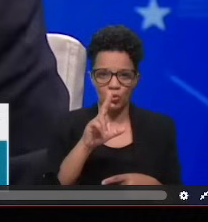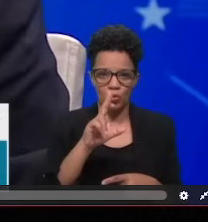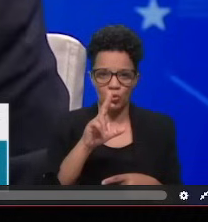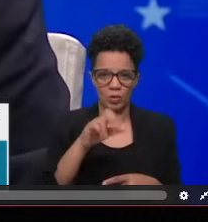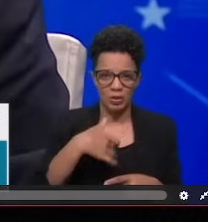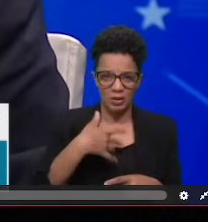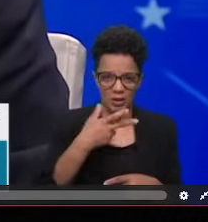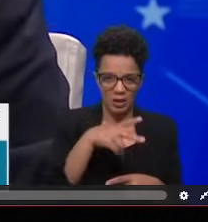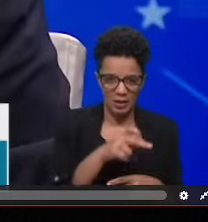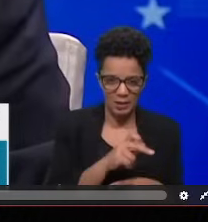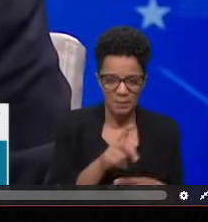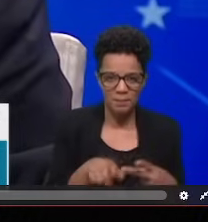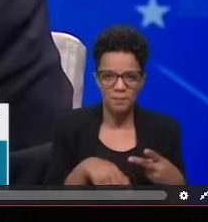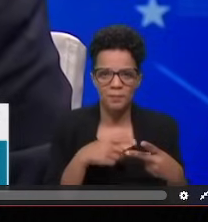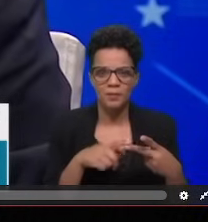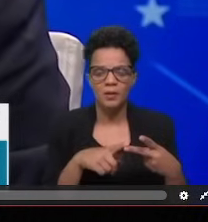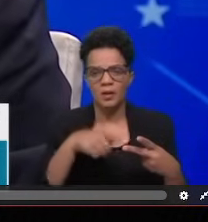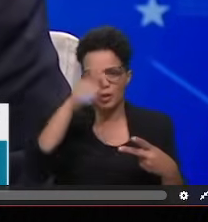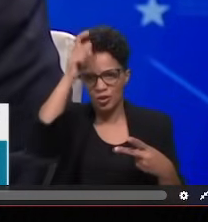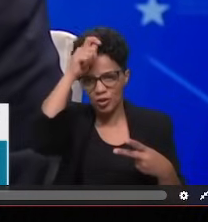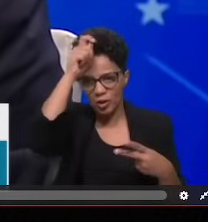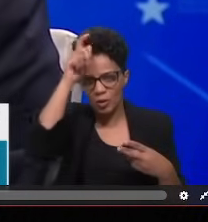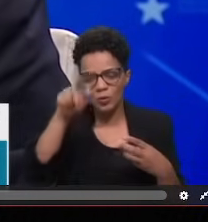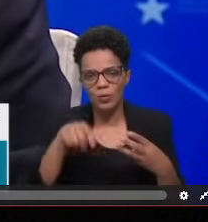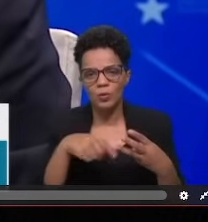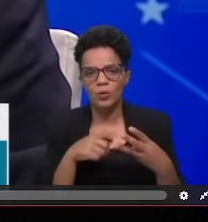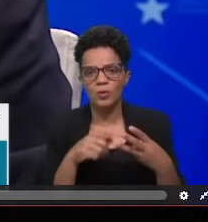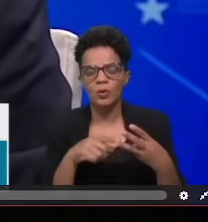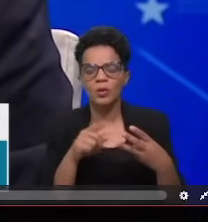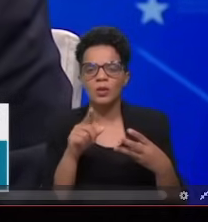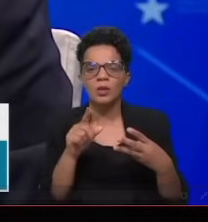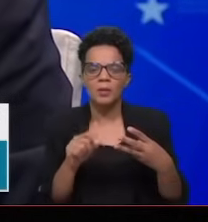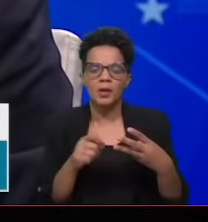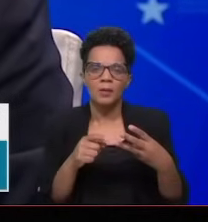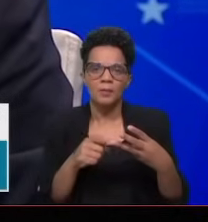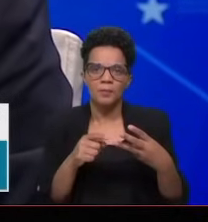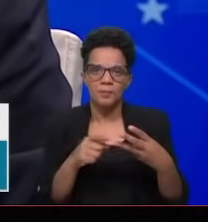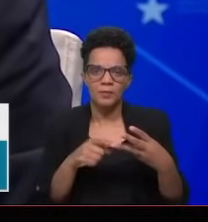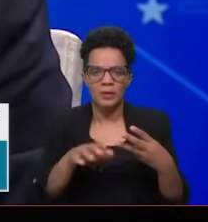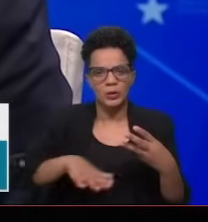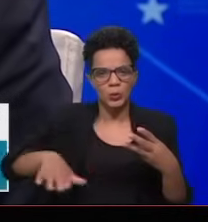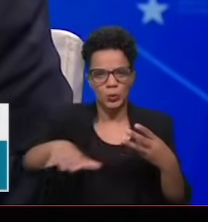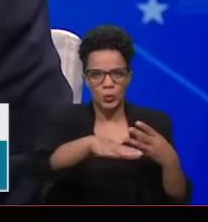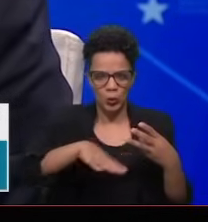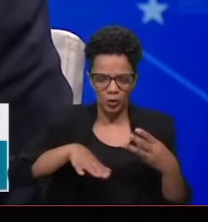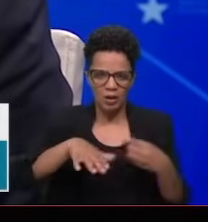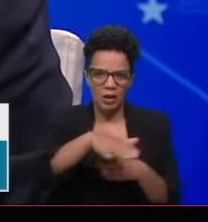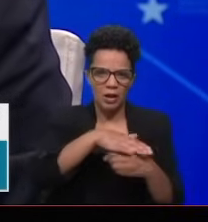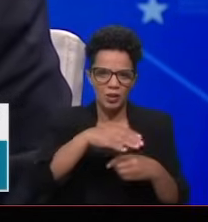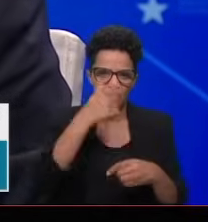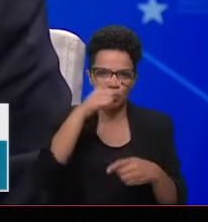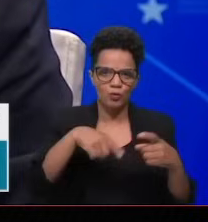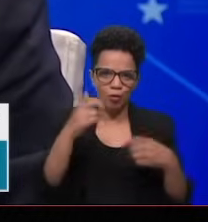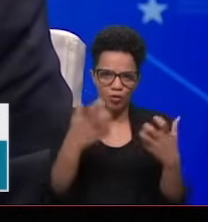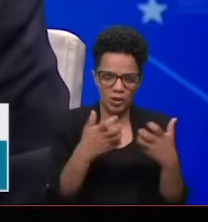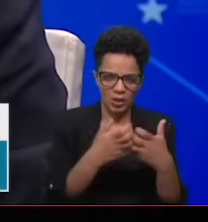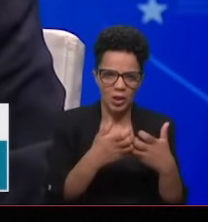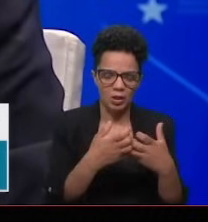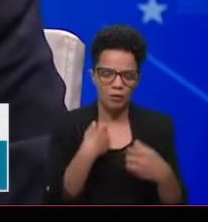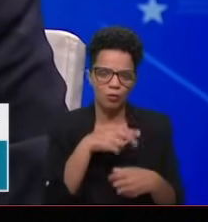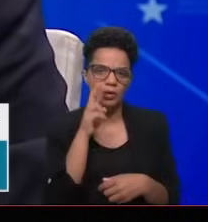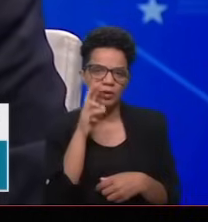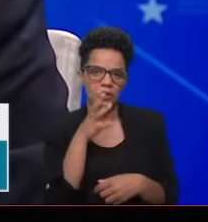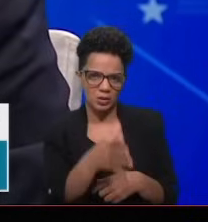deploráveis eh no Egito Visitei Campos de refugiados naquela zona toda eu vou-lhe dizer uma coisa com grande peso no